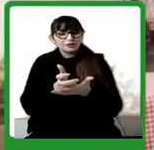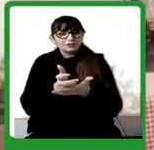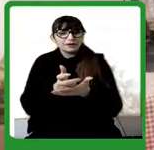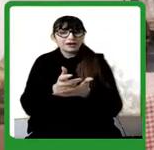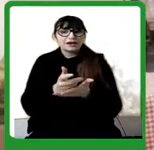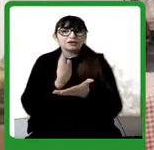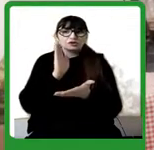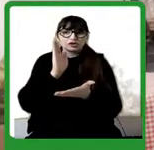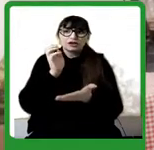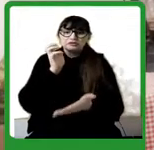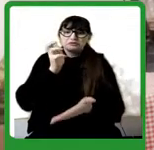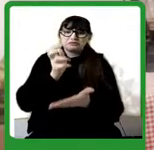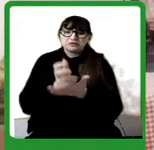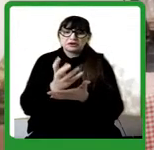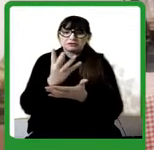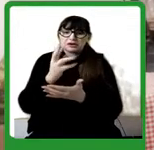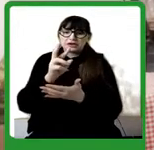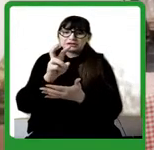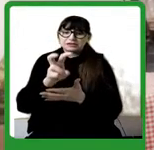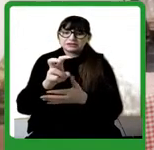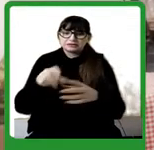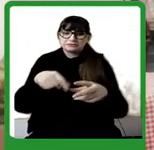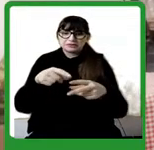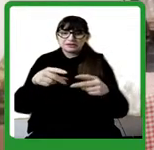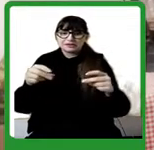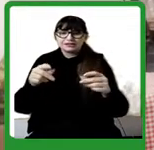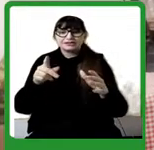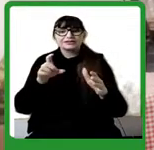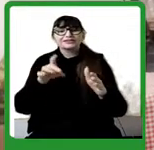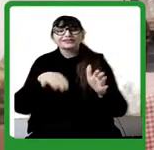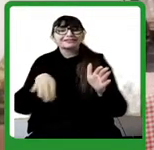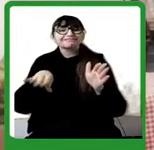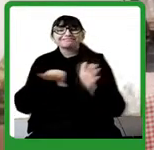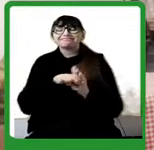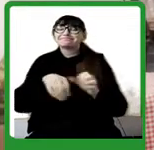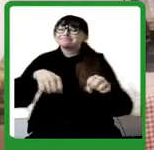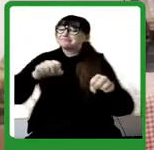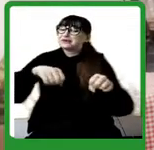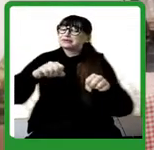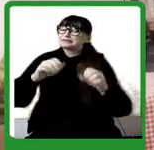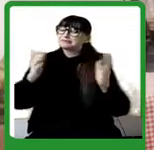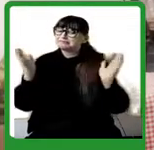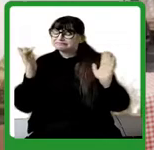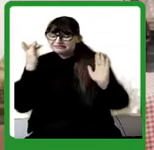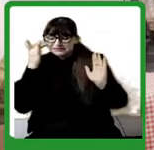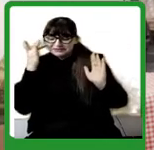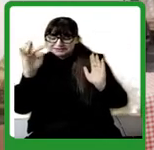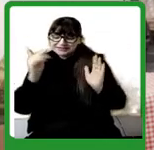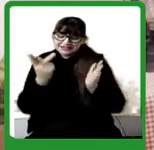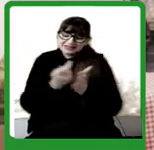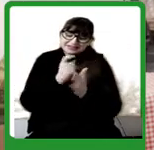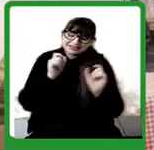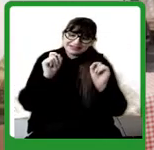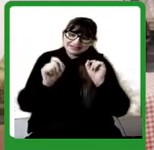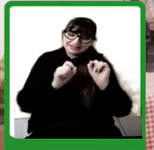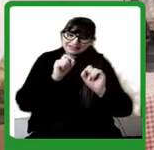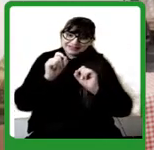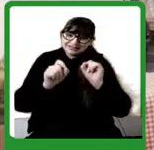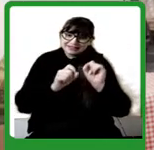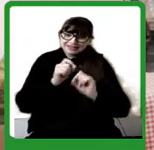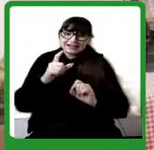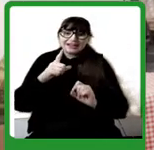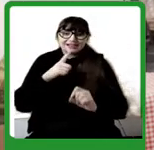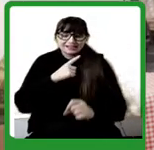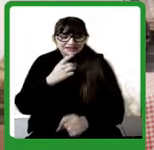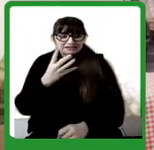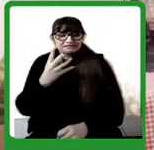Eu comprei 4, 5 presentes pra minha namorada, veio só peça de moto, que estranho. Não sei o que tá acontecendo. As 4, 5, tu tem 4, 5 motos. Não, é cada tudo